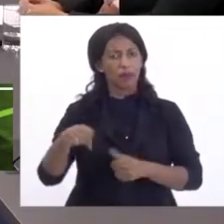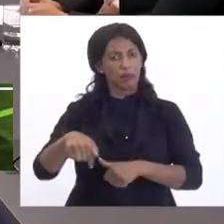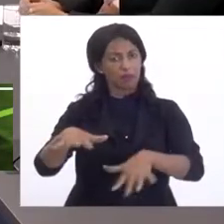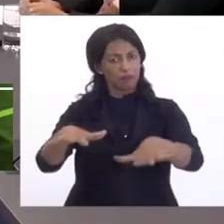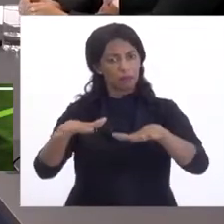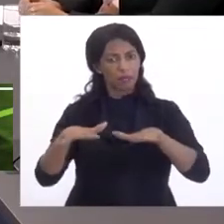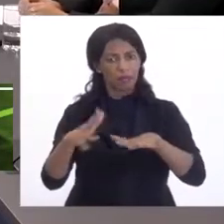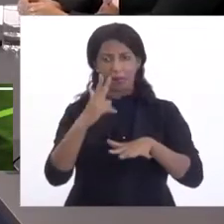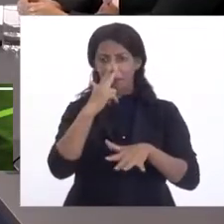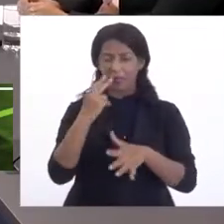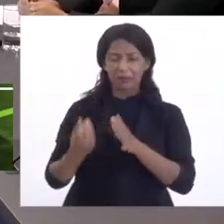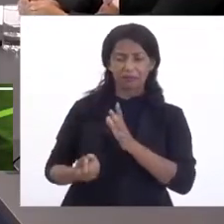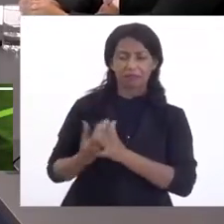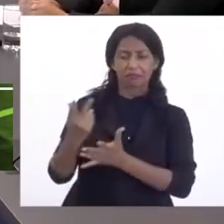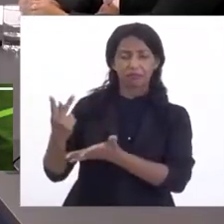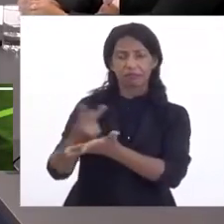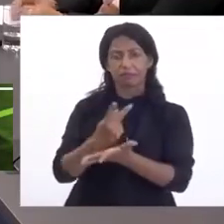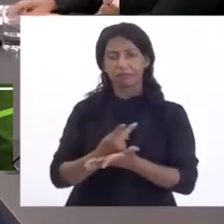plenário,